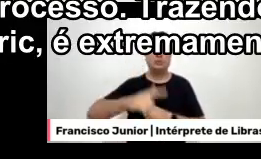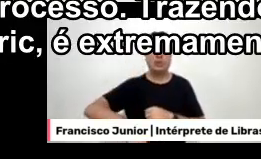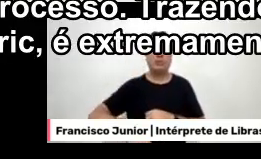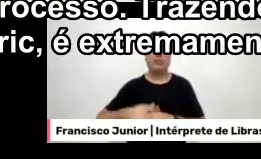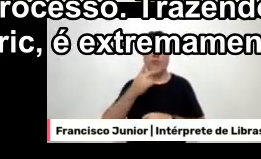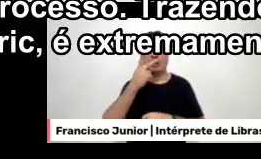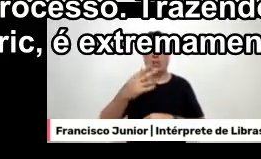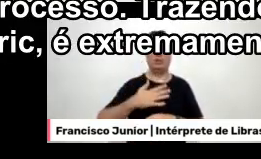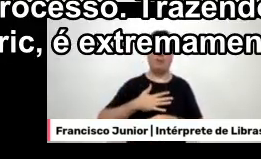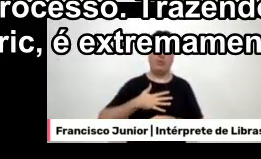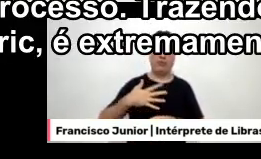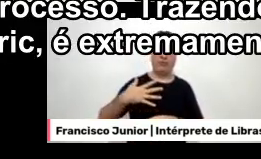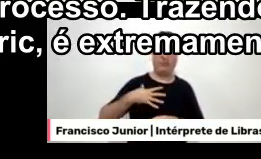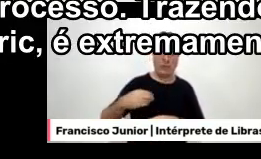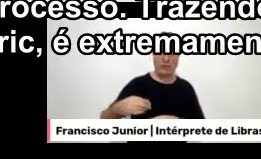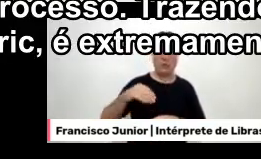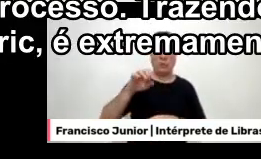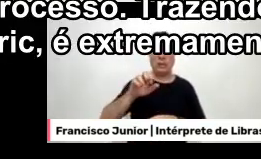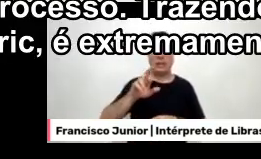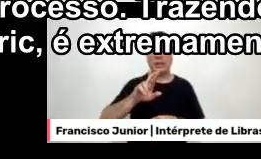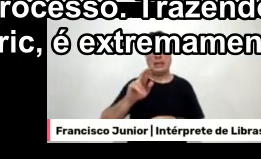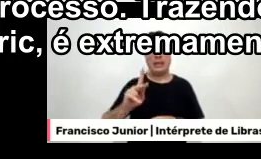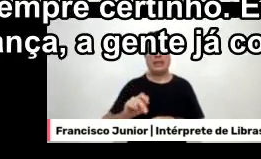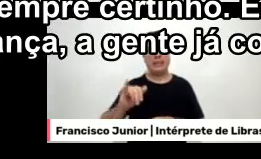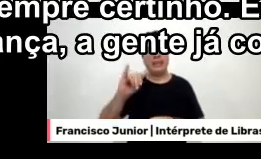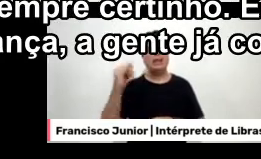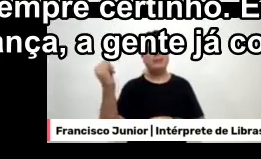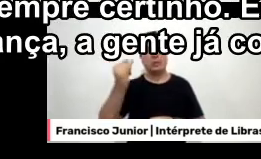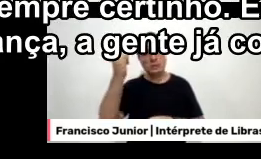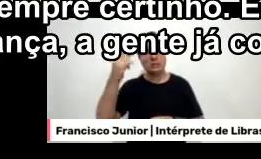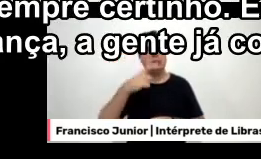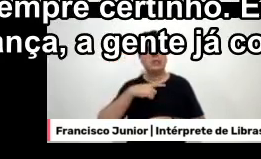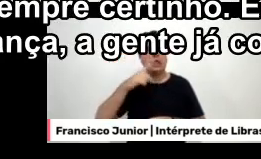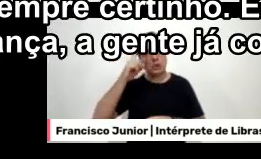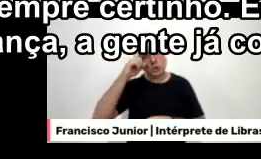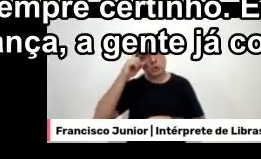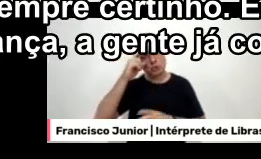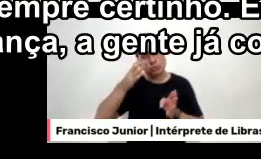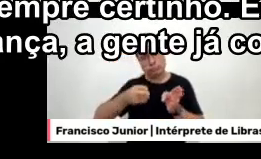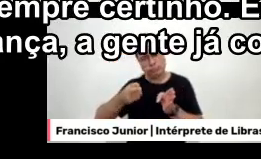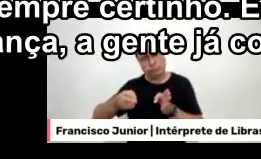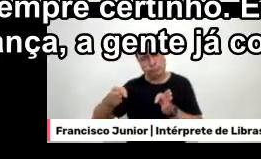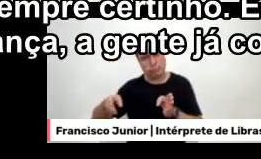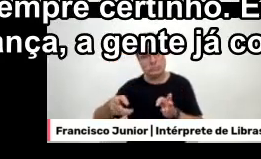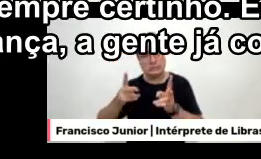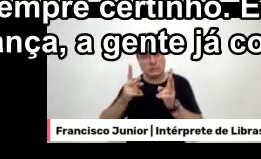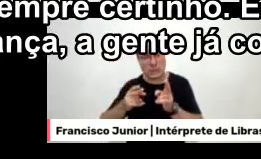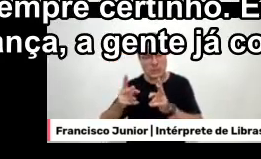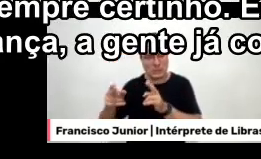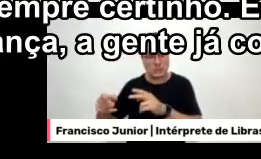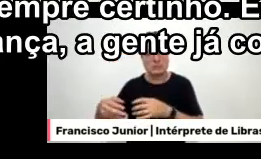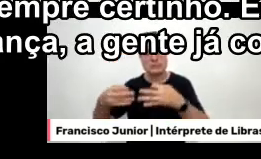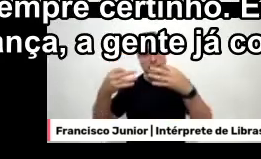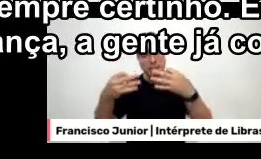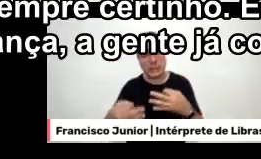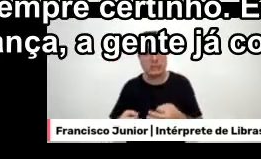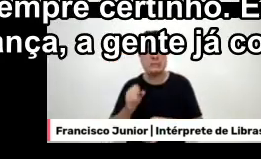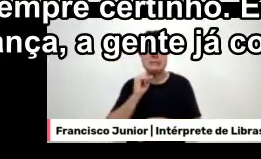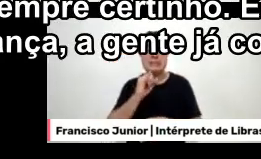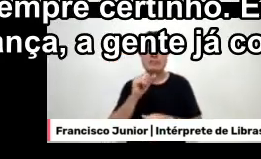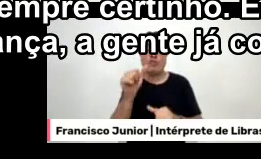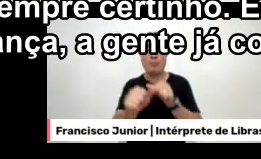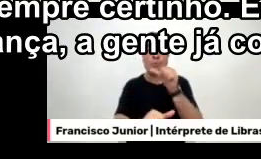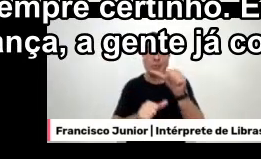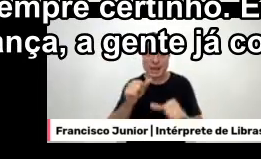filho, o Eric, tá? É extremamente importante a gente ter a rotina sempre certinho, e se a gente for fazer alguma mudança, a